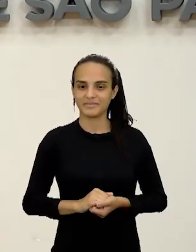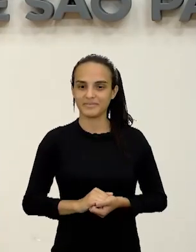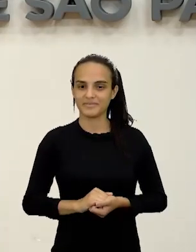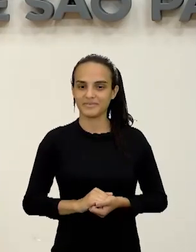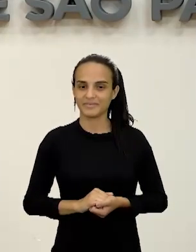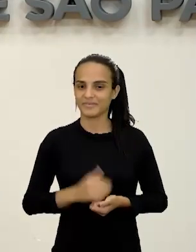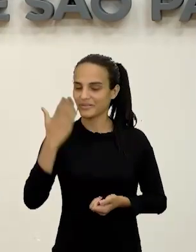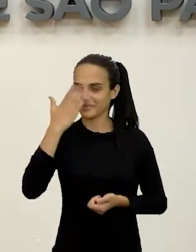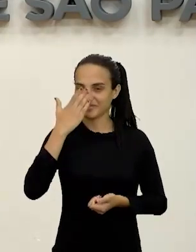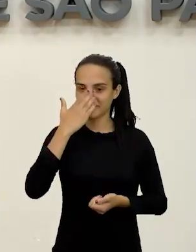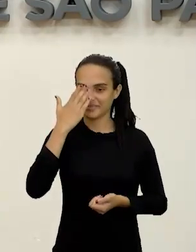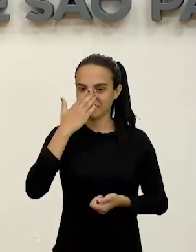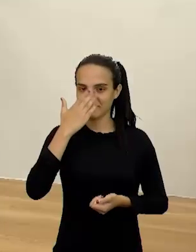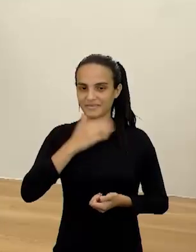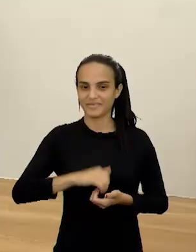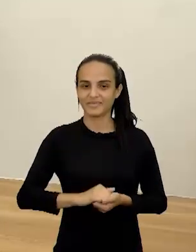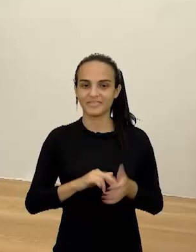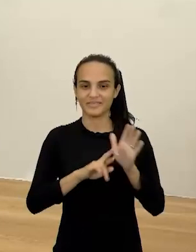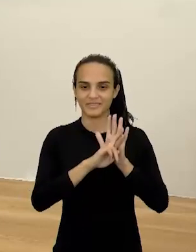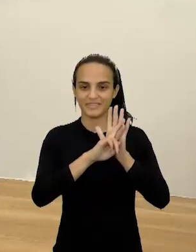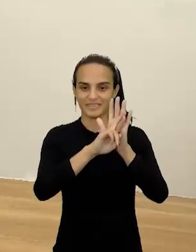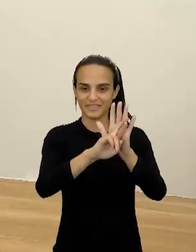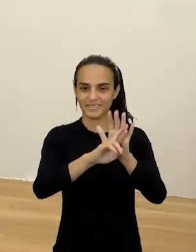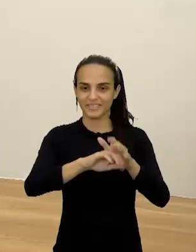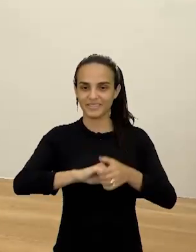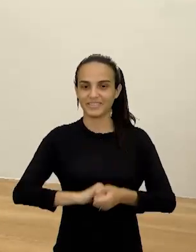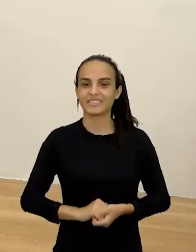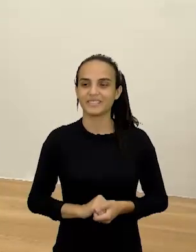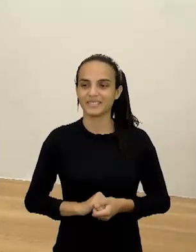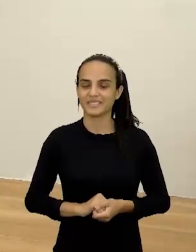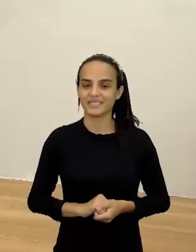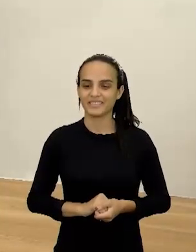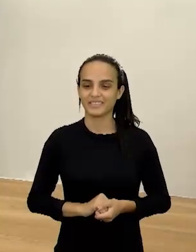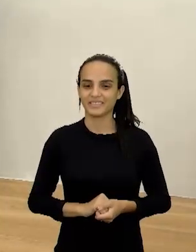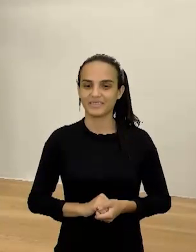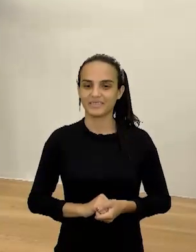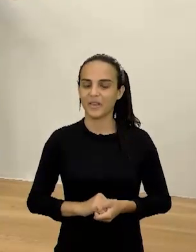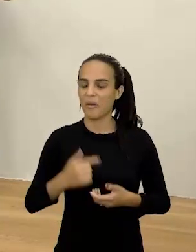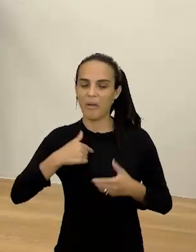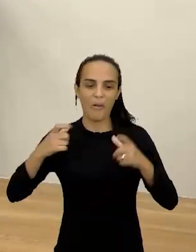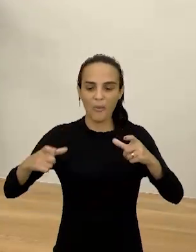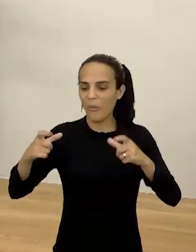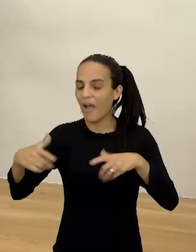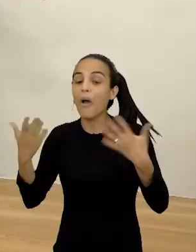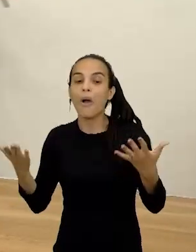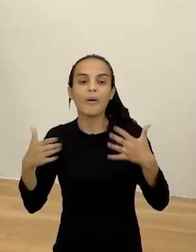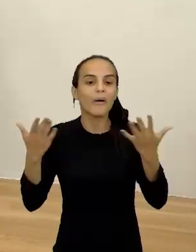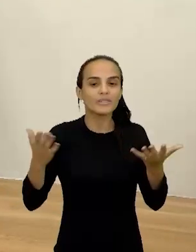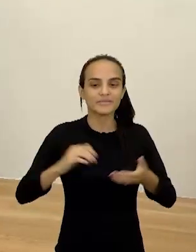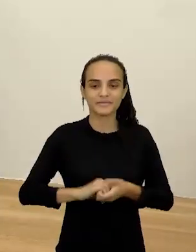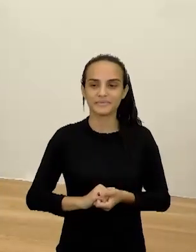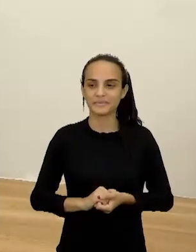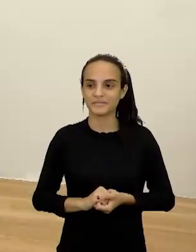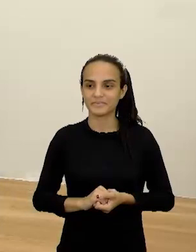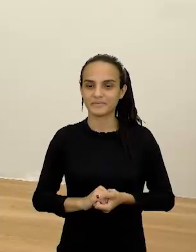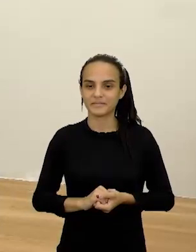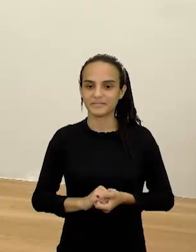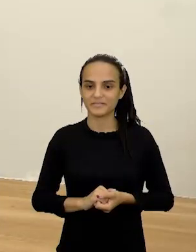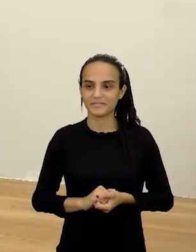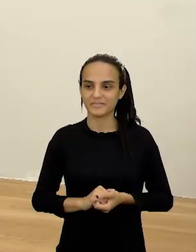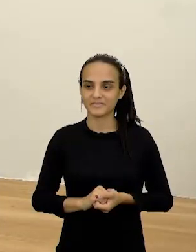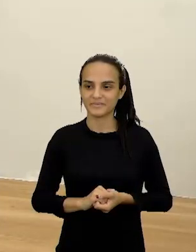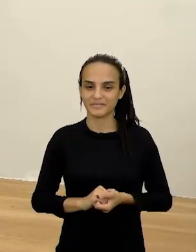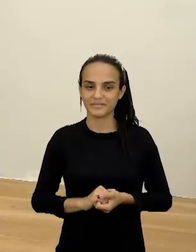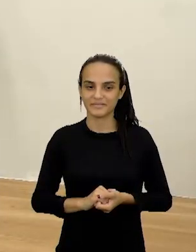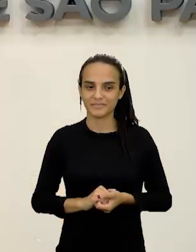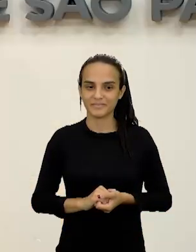Não tô boa hoje. Porque é referência, né? A gente vai tateando a tela inteira. Onde eu estou? Tá, pronto, não, chegamos. É esse lado aqui.